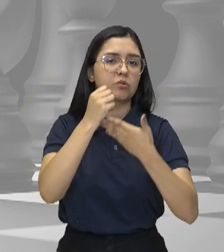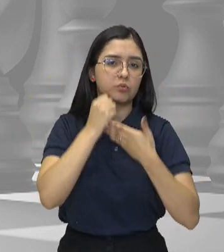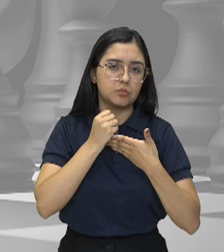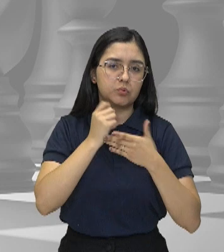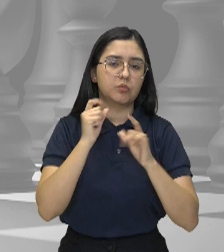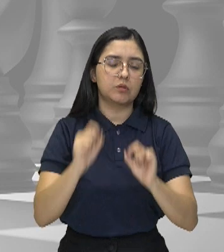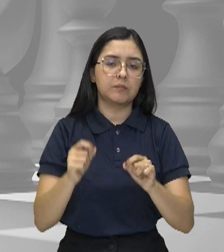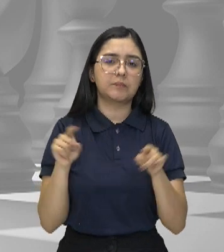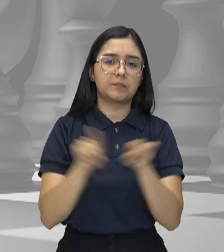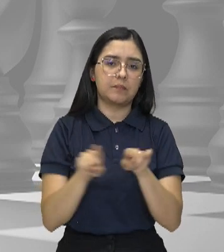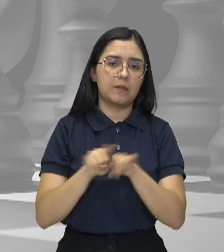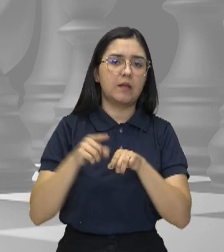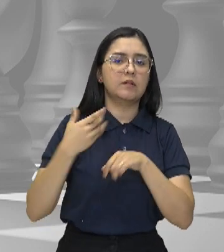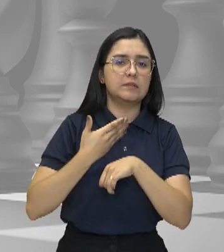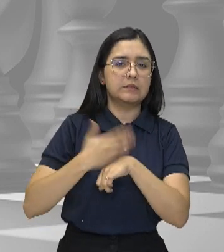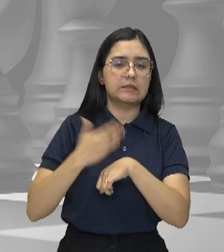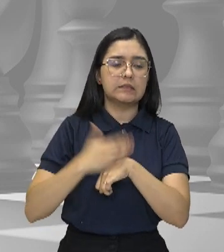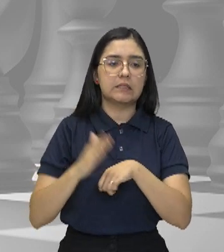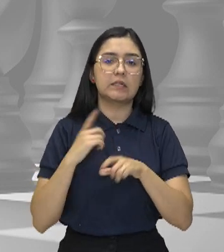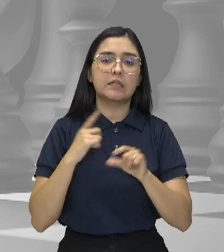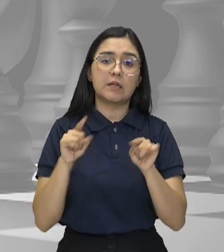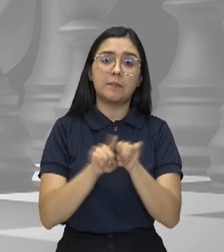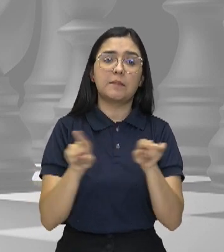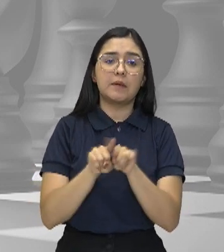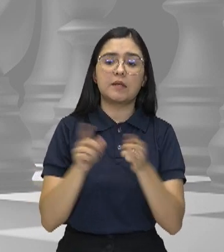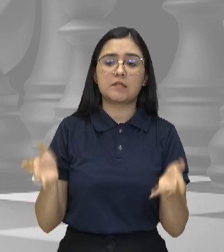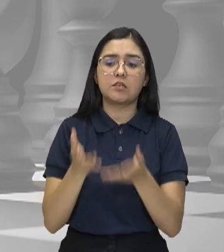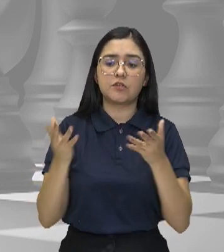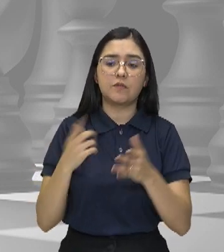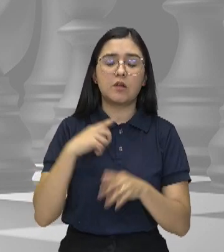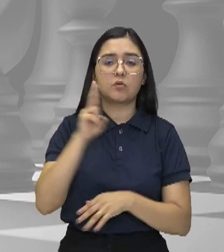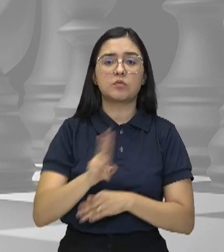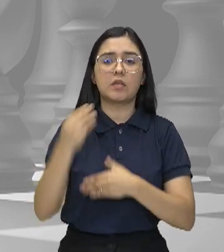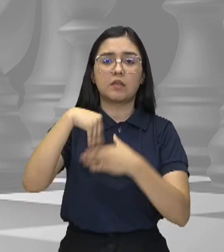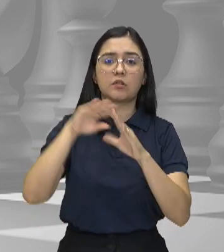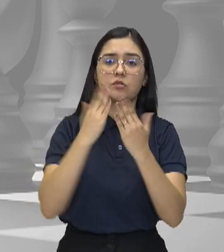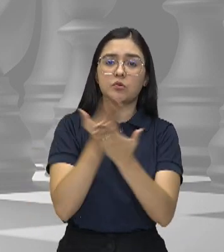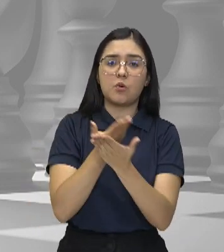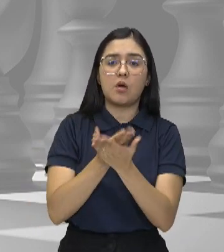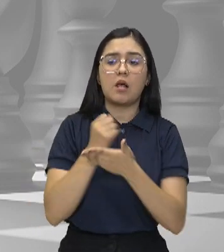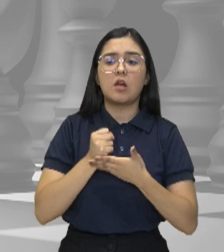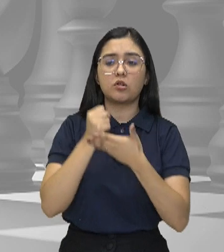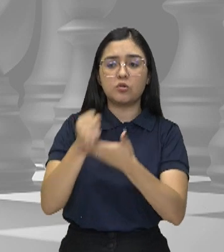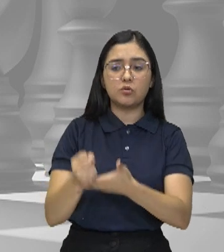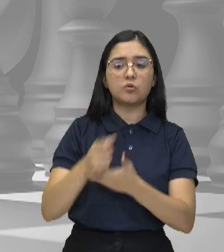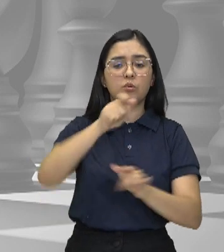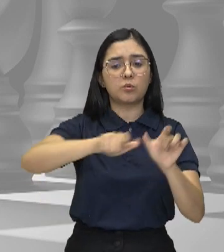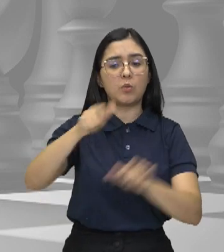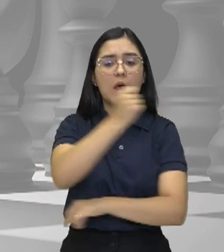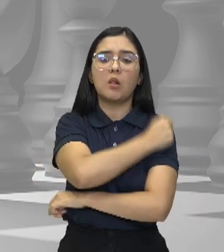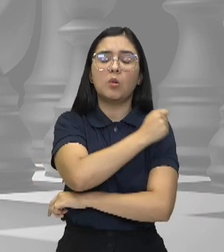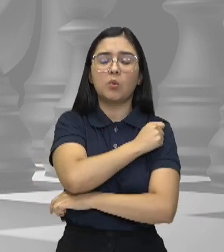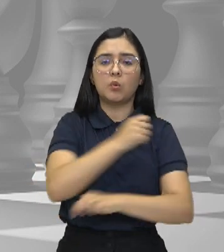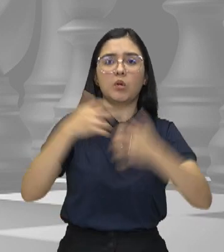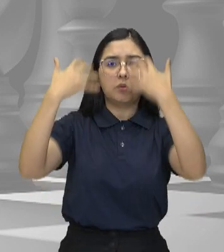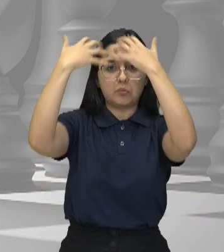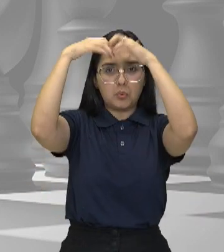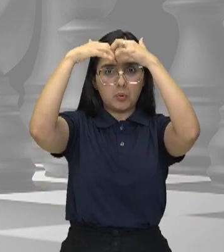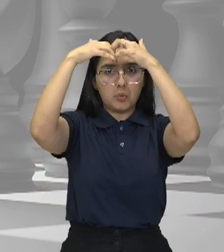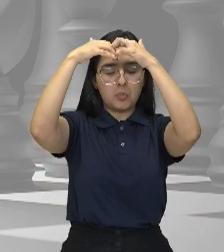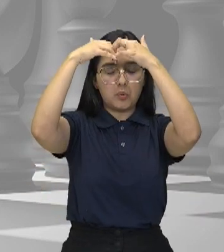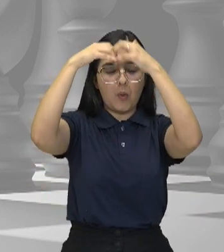estimulado a ser trabalhado nas escolas, porque ele ajuda bastante a desenvolver esse lado